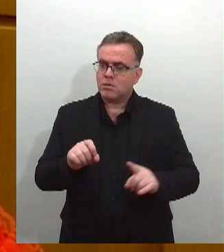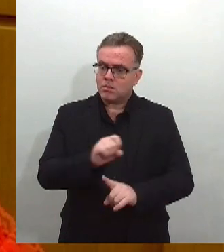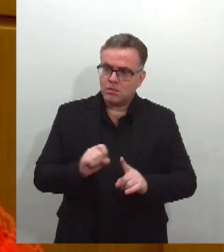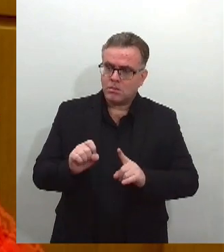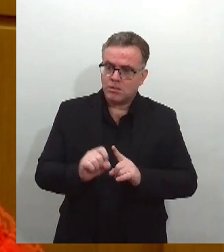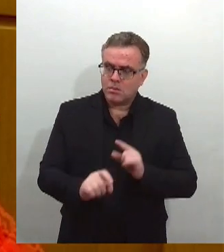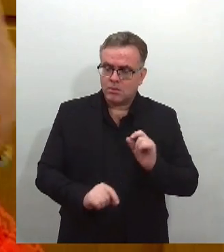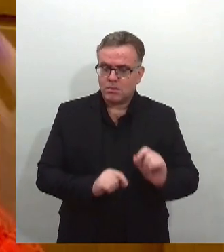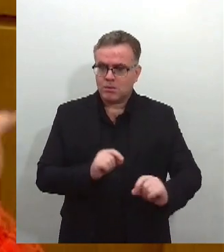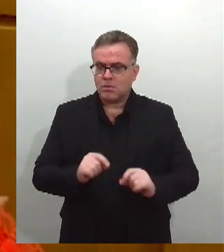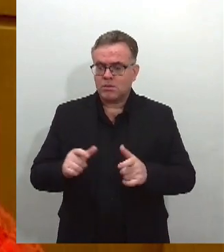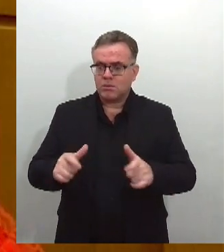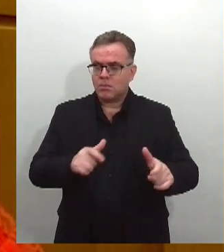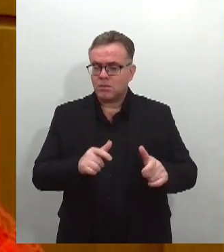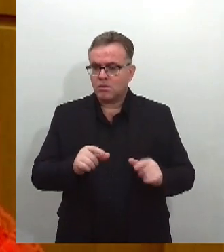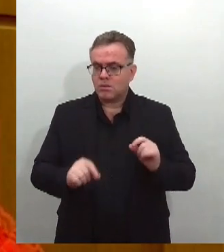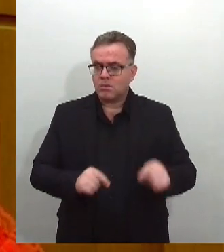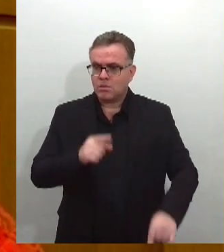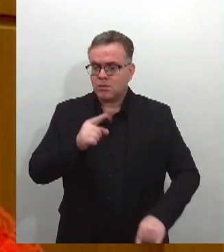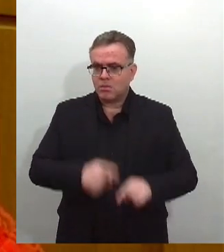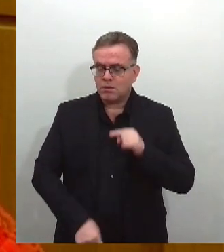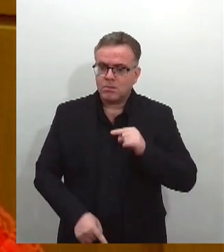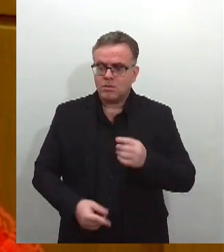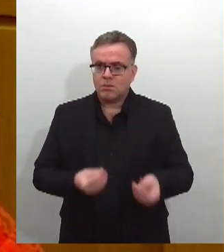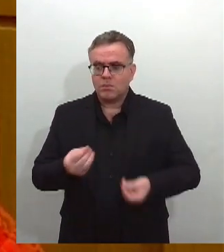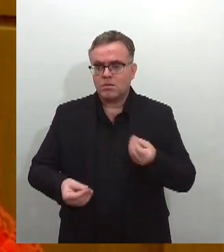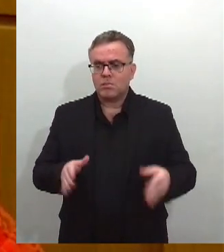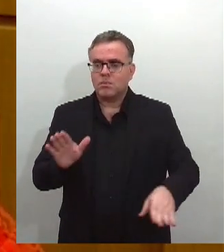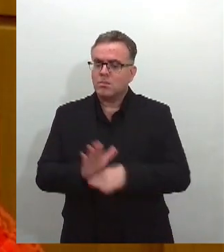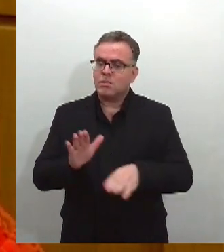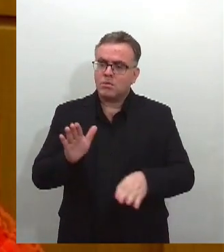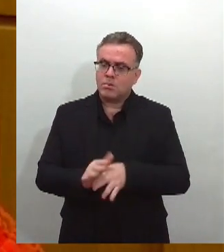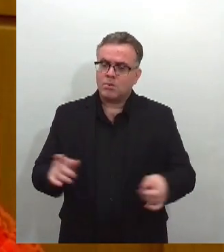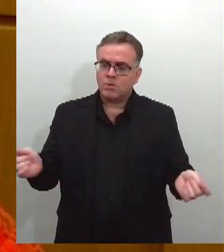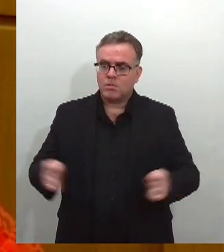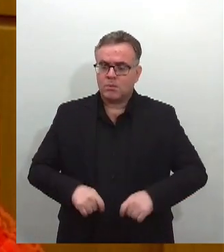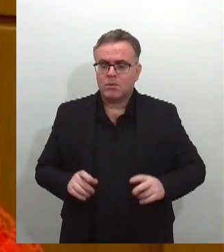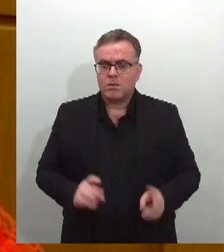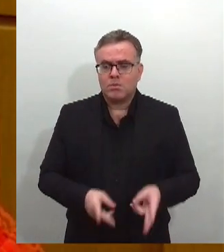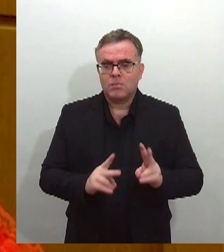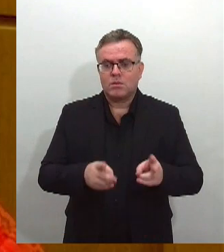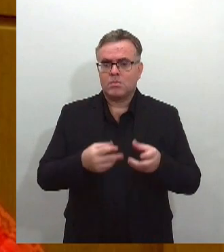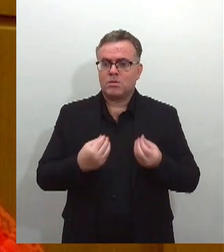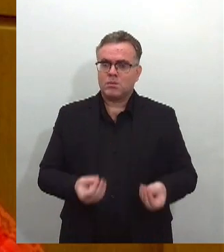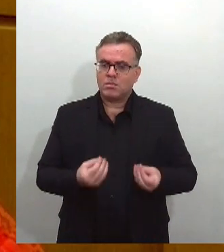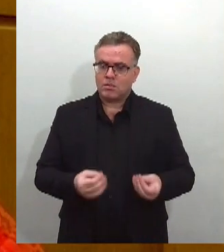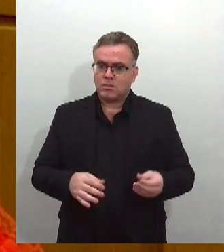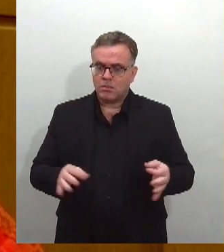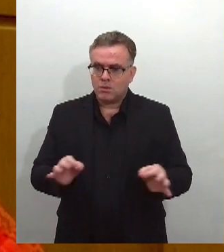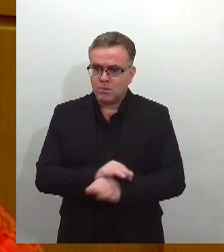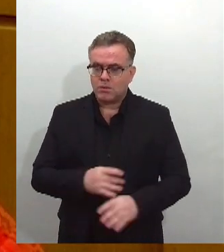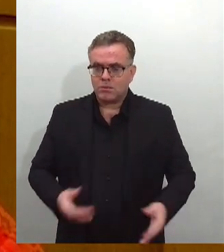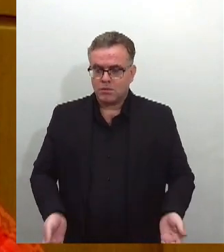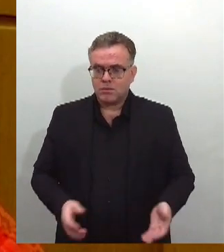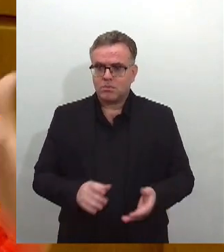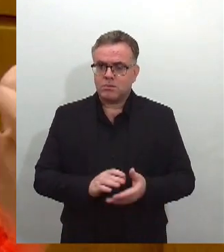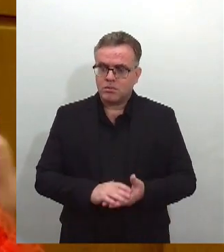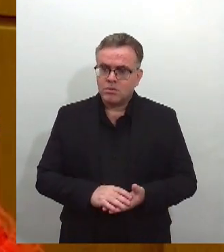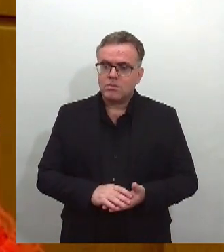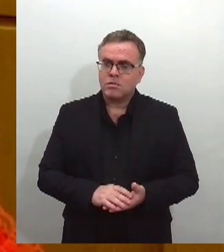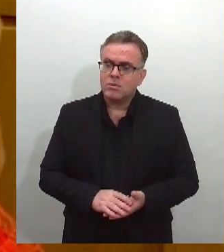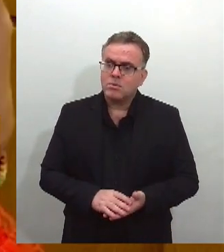acabam contribuindo para uma evasão escolar. E uma atitude dessa de uma secretaria